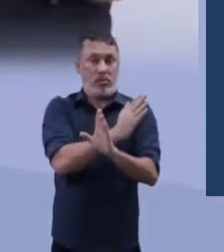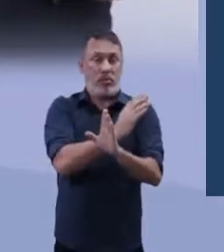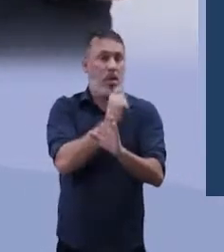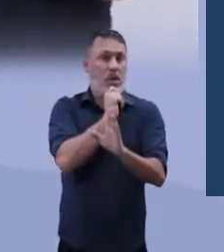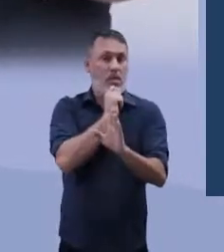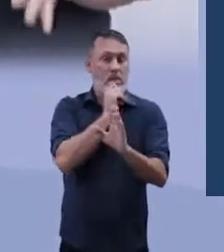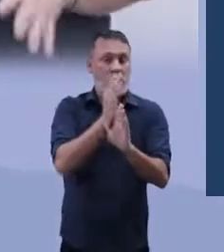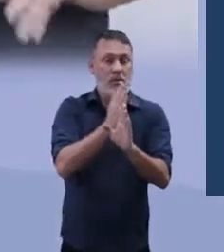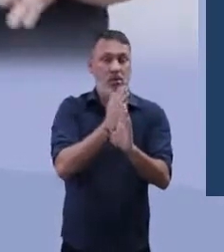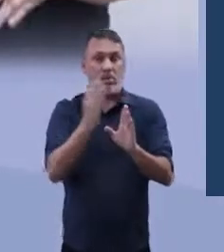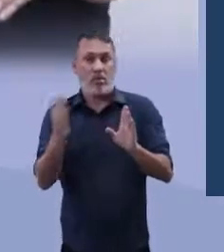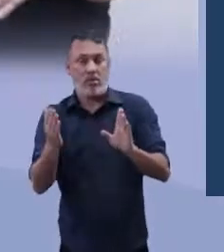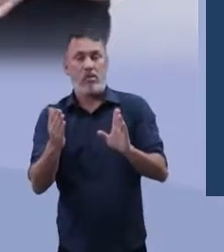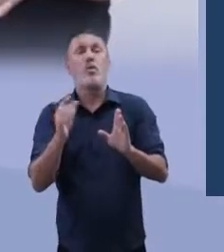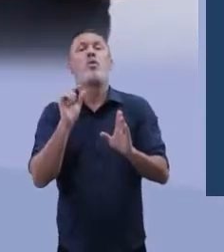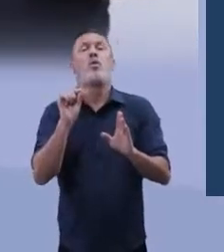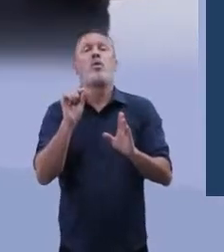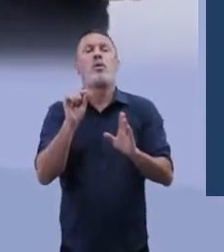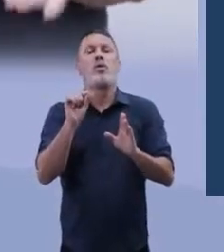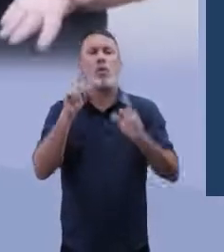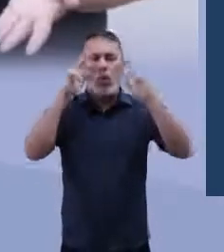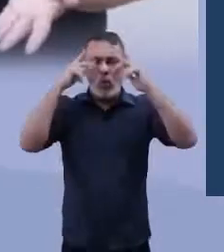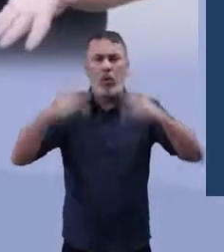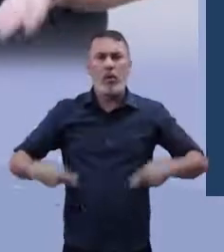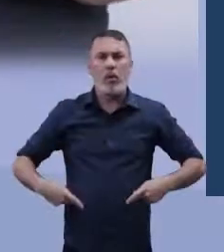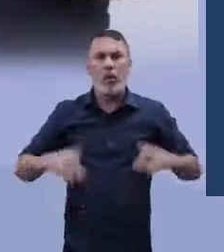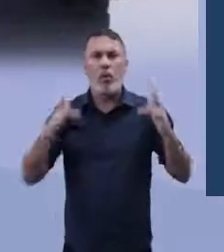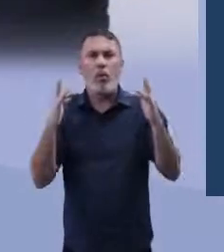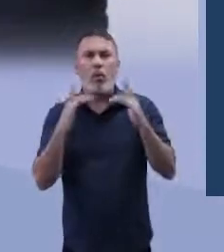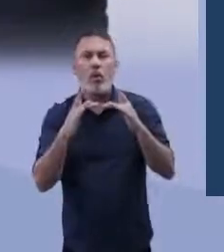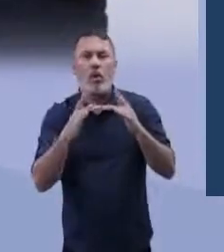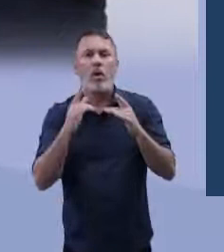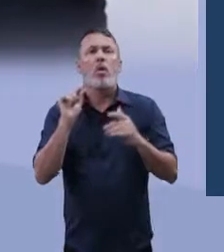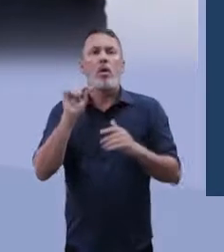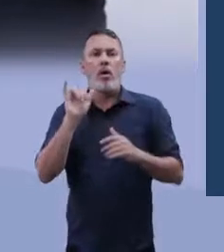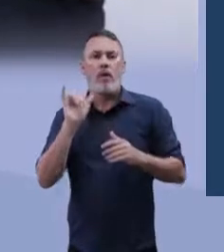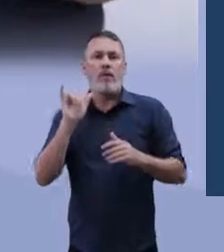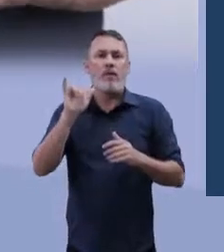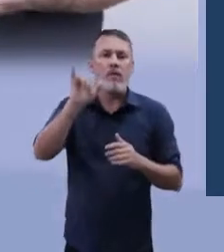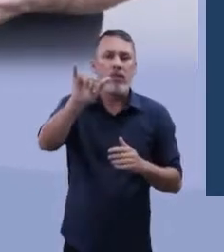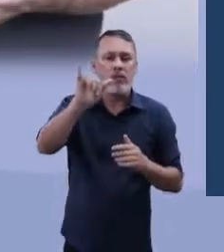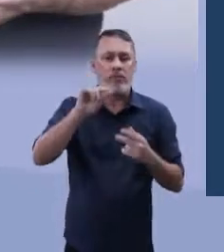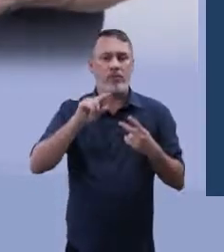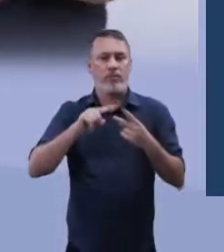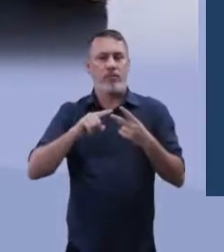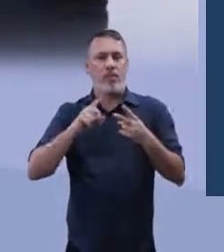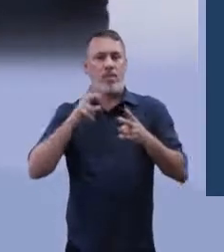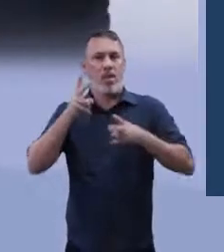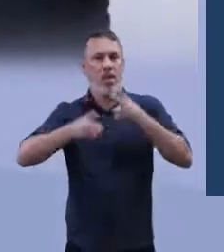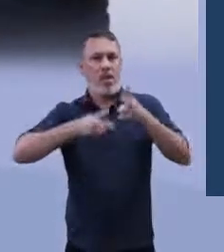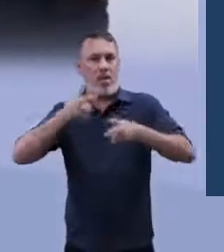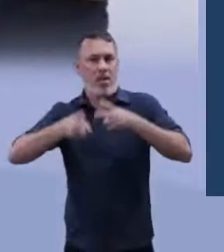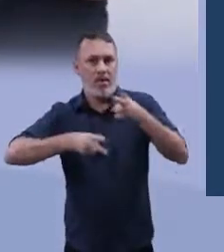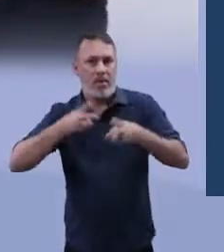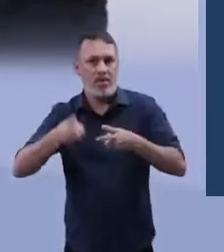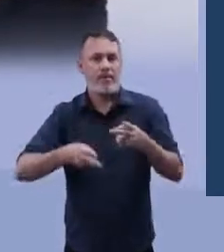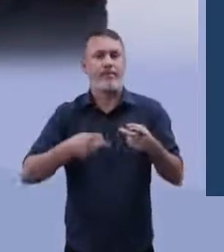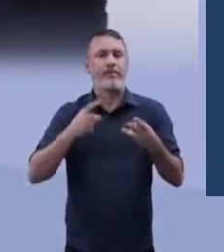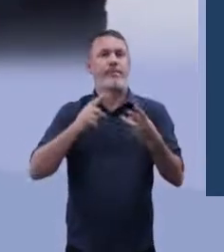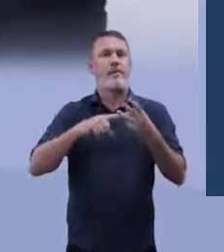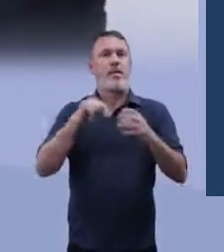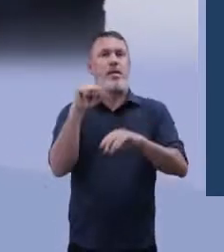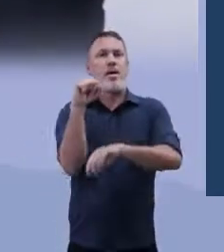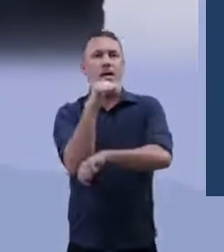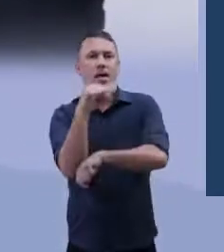avião, o trem, a vapor, né, lógico, o automóvel, uma grande